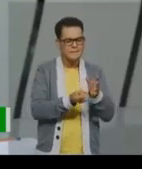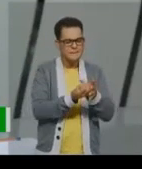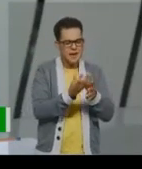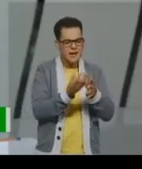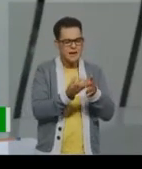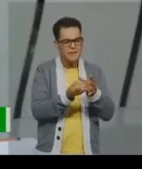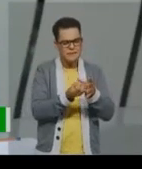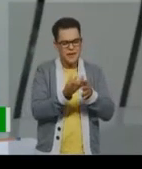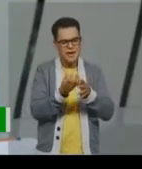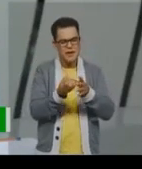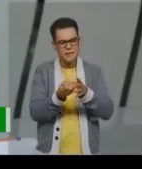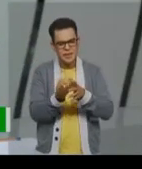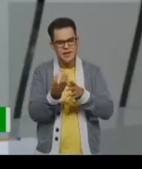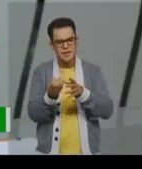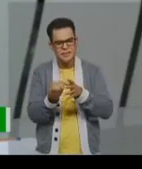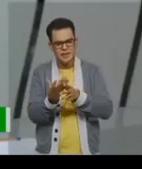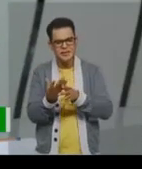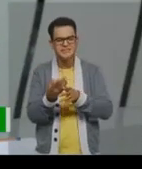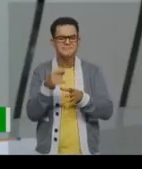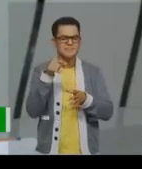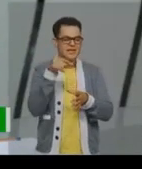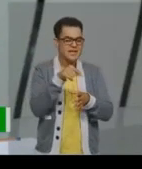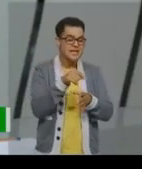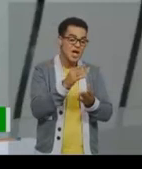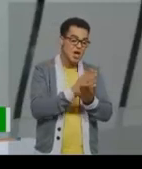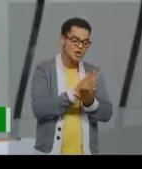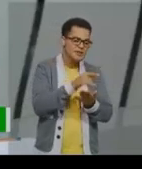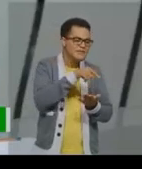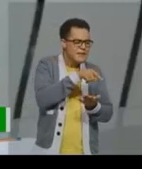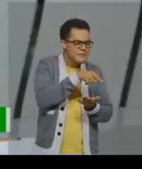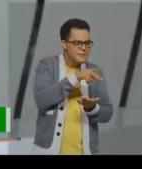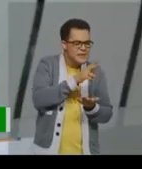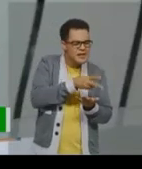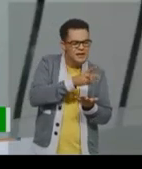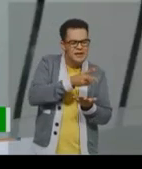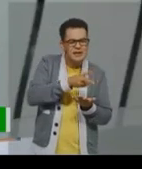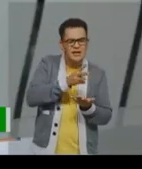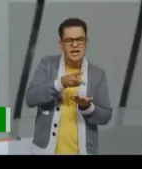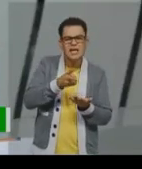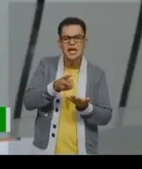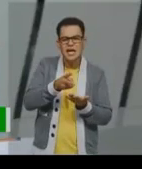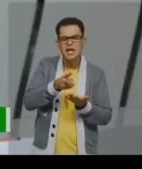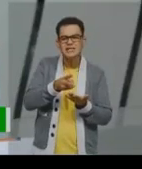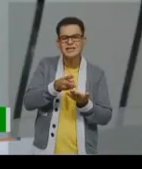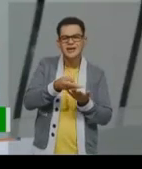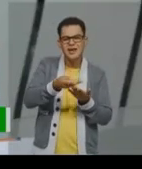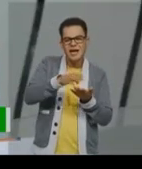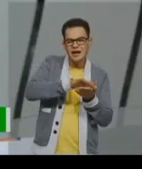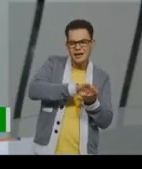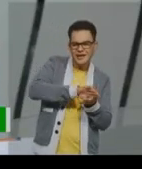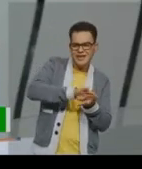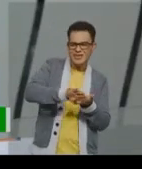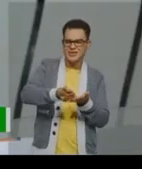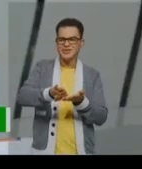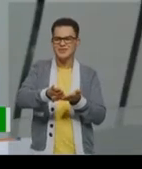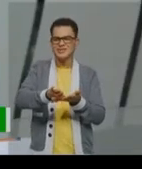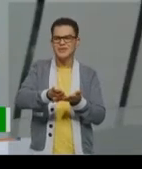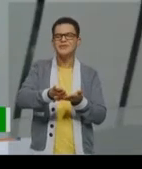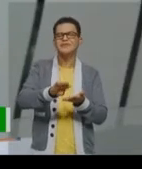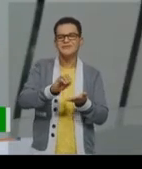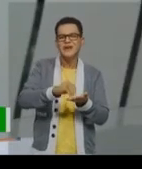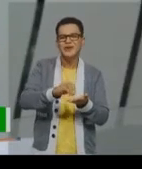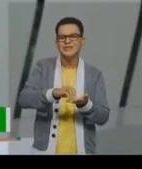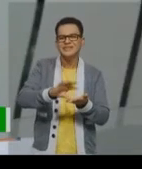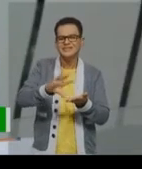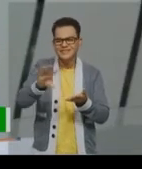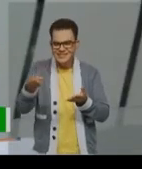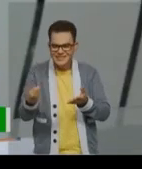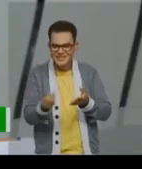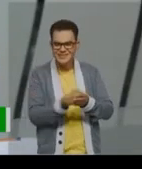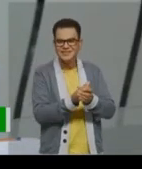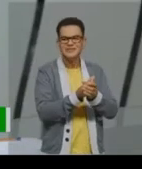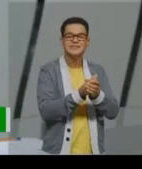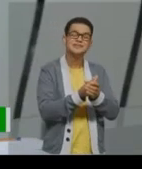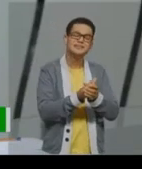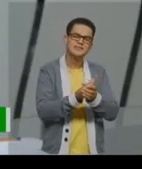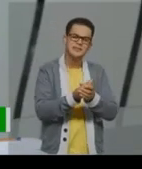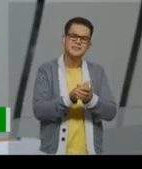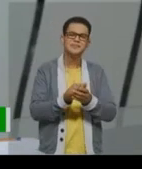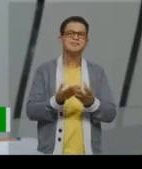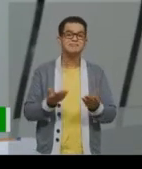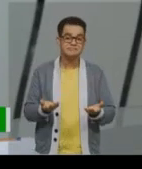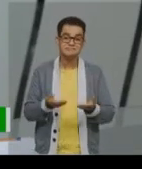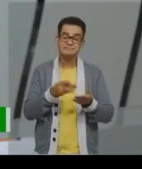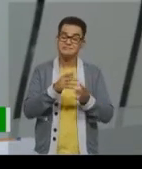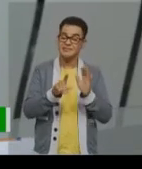né, com uma exclusão muito maior do que com a inclusão. A gente costuma dizer que as nossas leis, o exercício de cidadania nas nossas